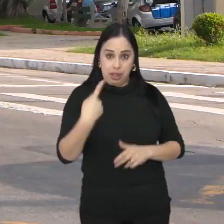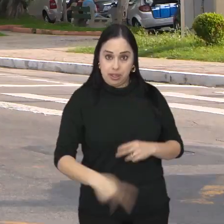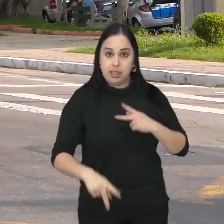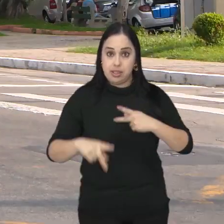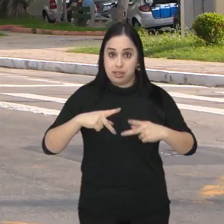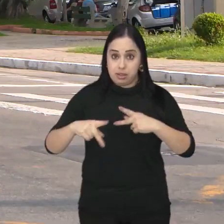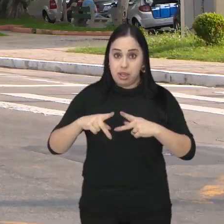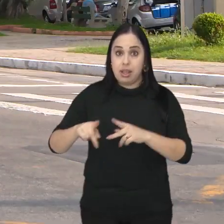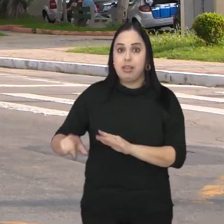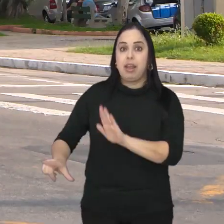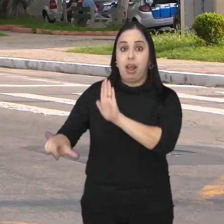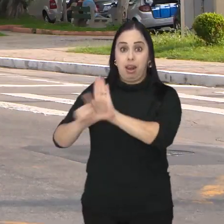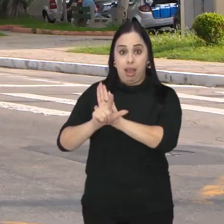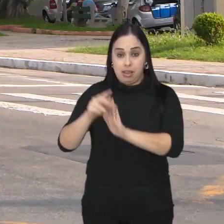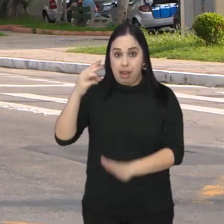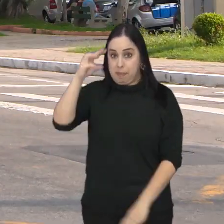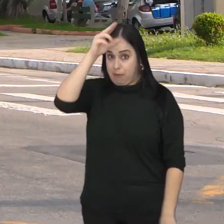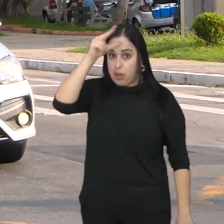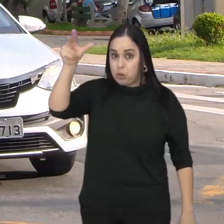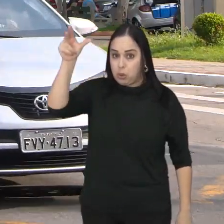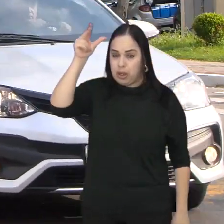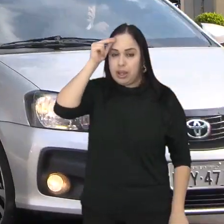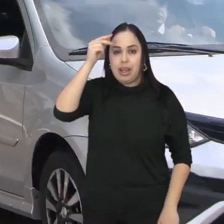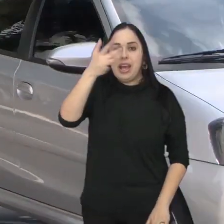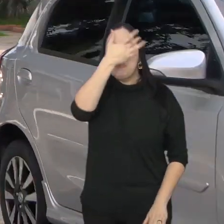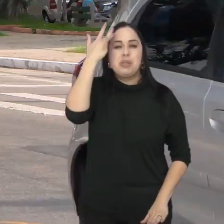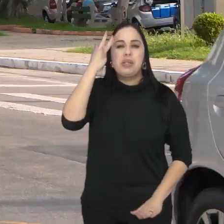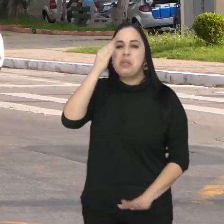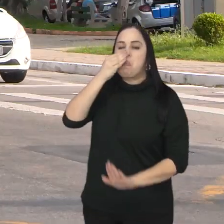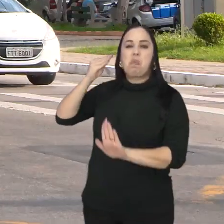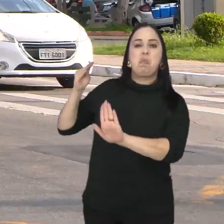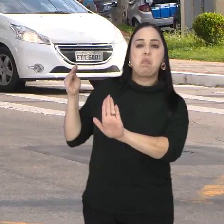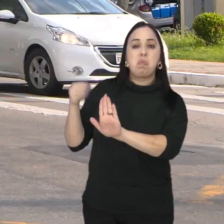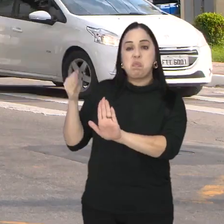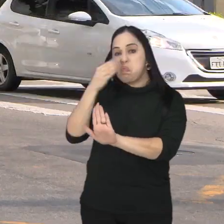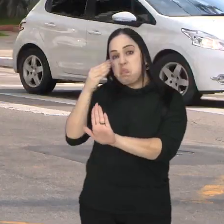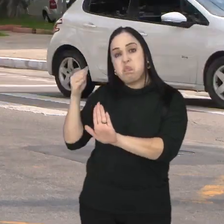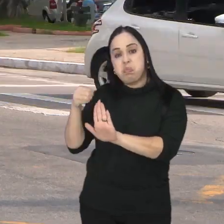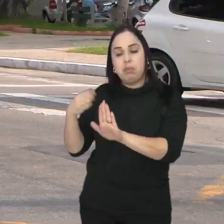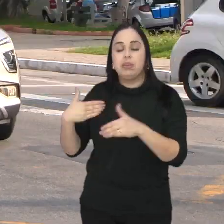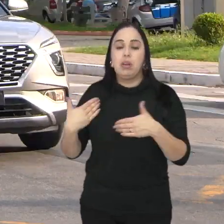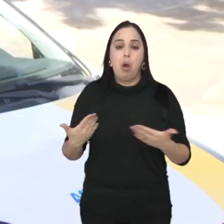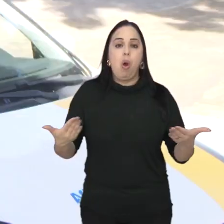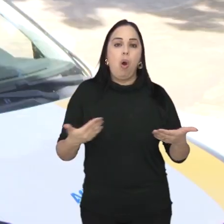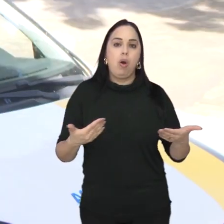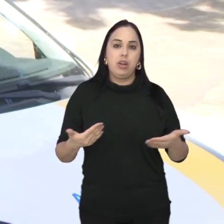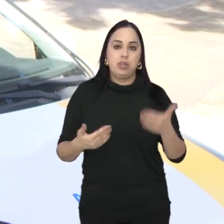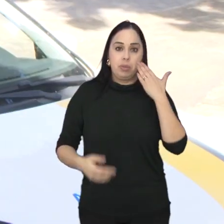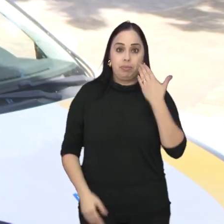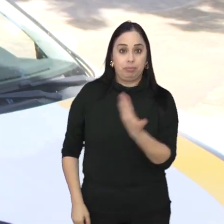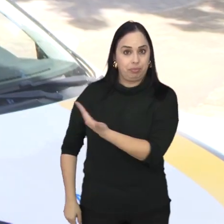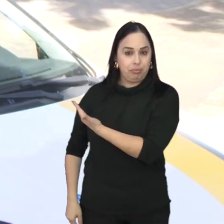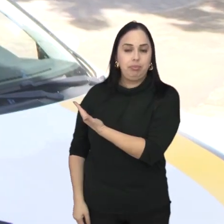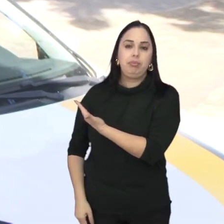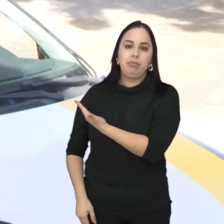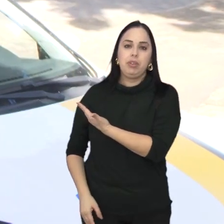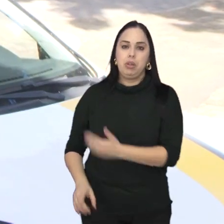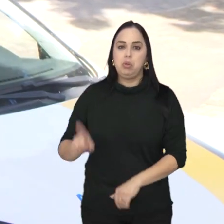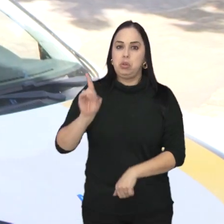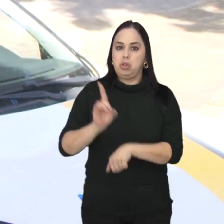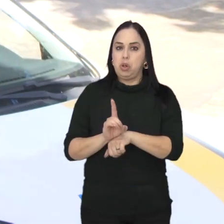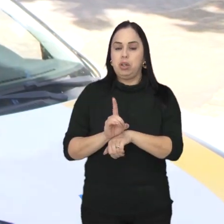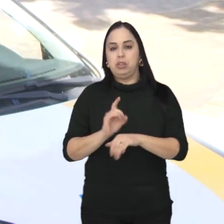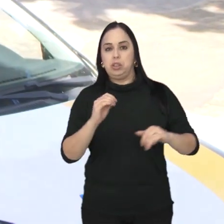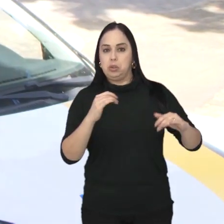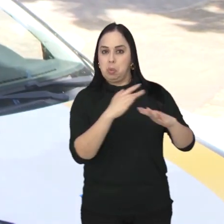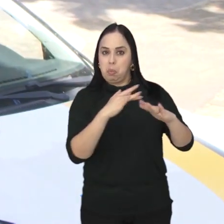em São José, leis municipais também são muitas vezes esquecidas ou ignoradas pelos motoristas. Hoje, segundo o diretor